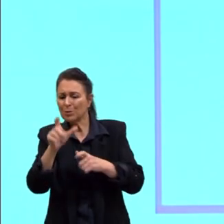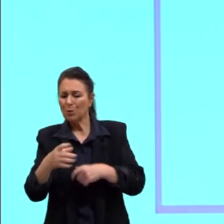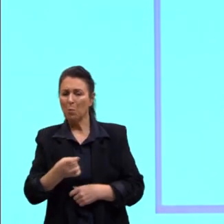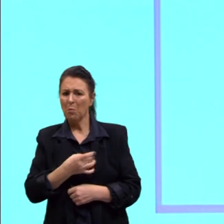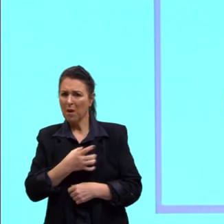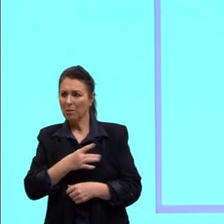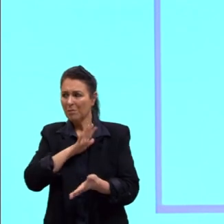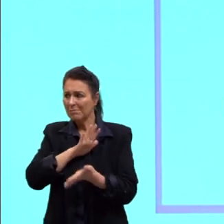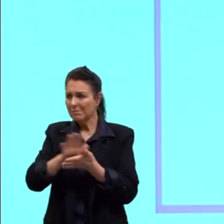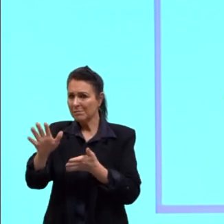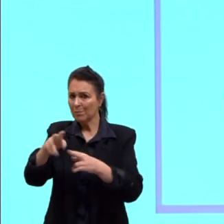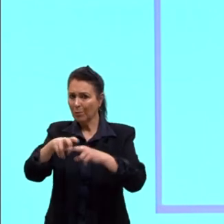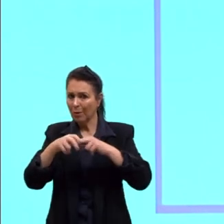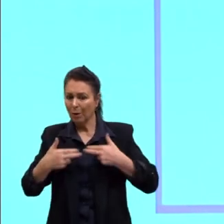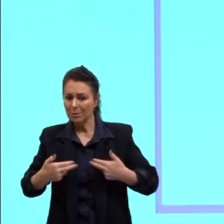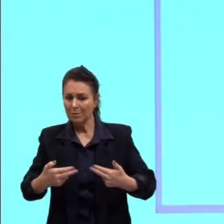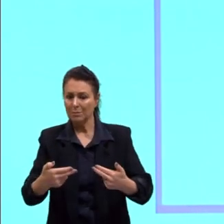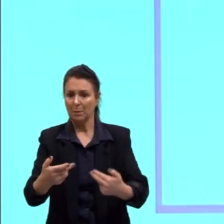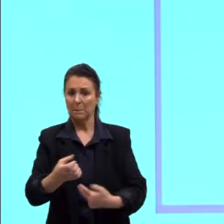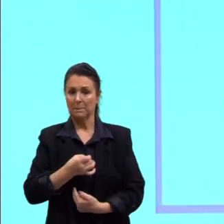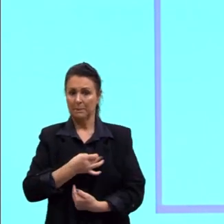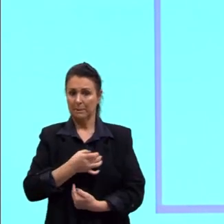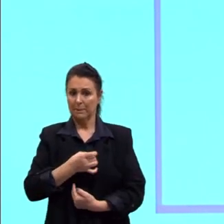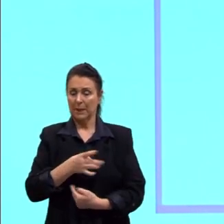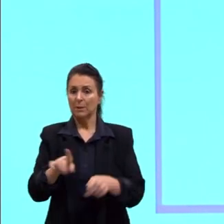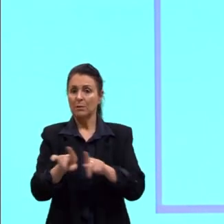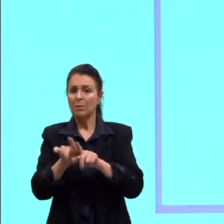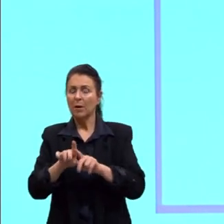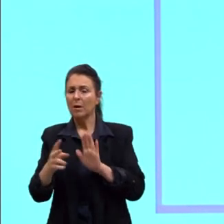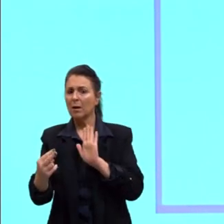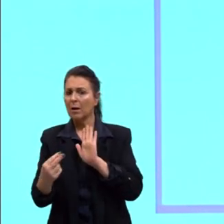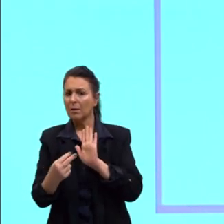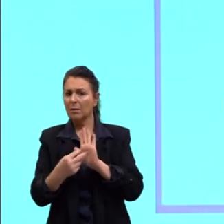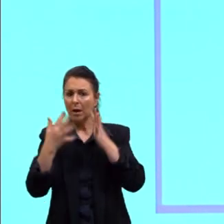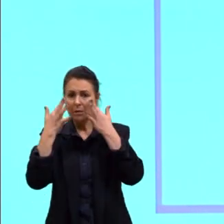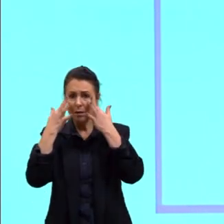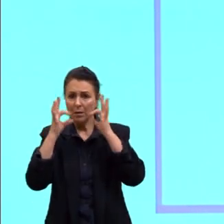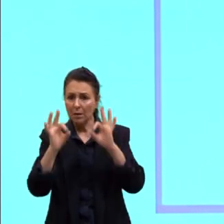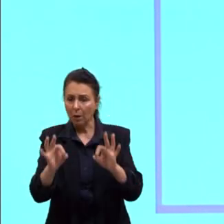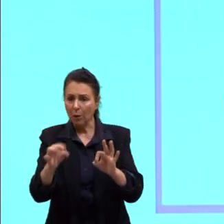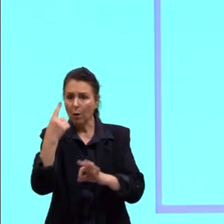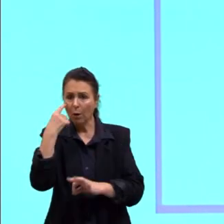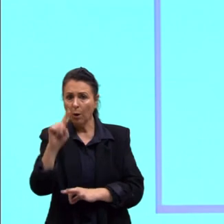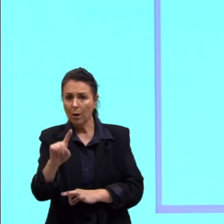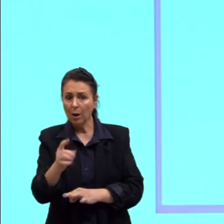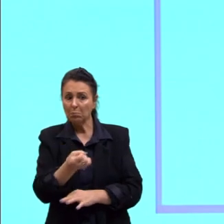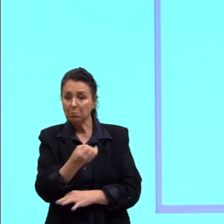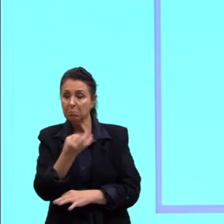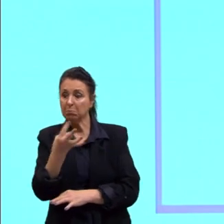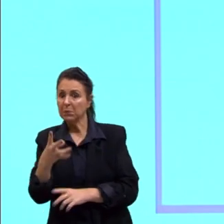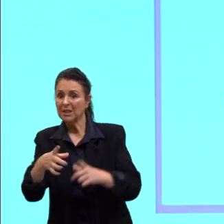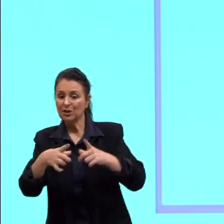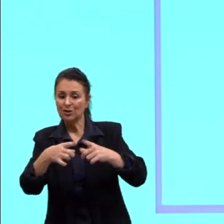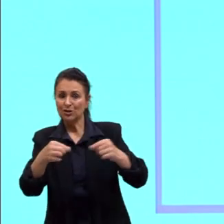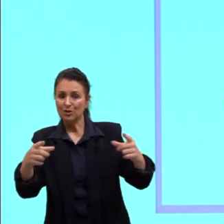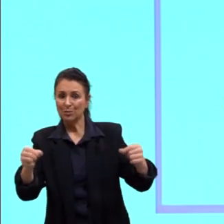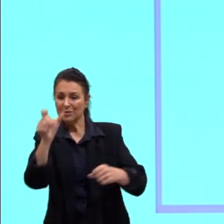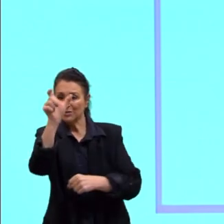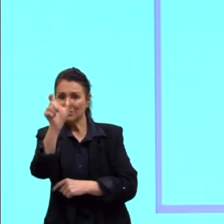medo vão fugir dessa guerra tá agonizado o outro que chama atenção olha quantidade de japoneses né a